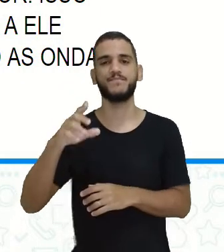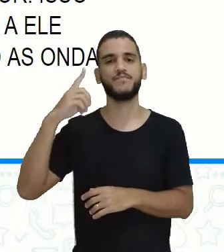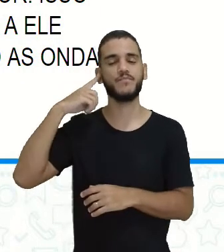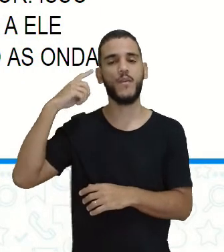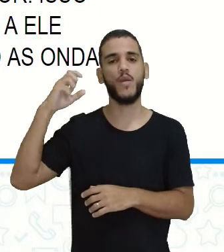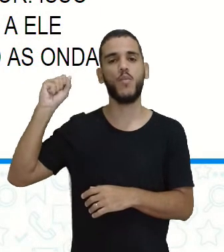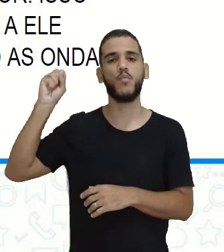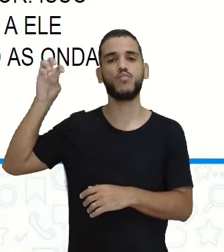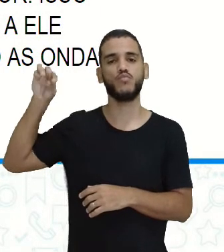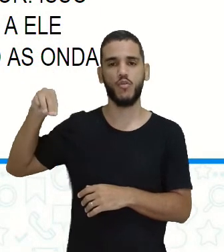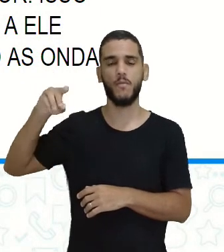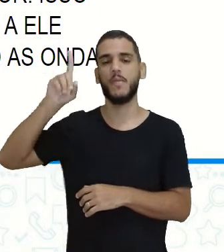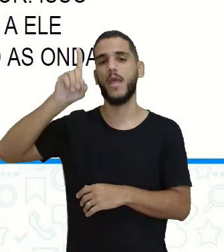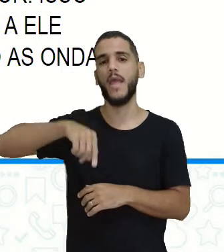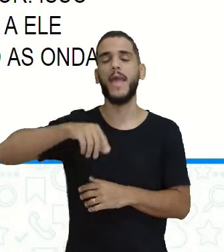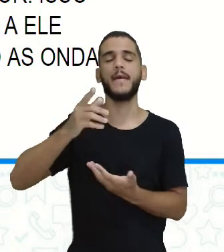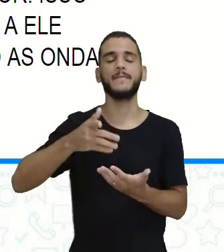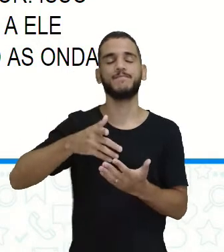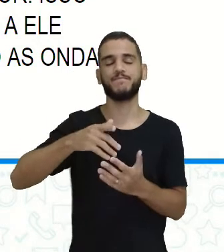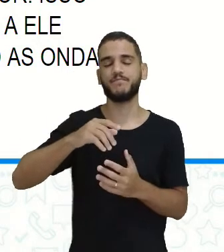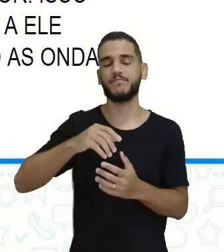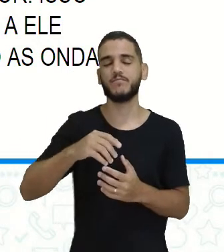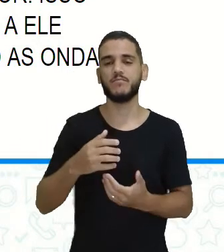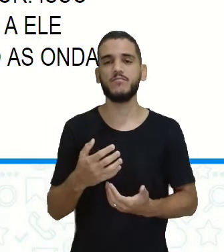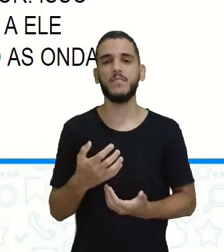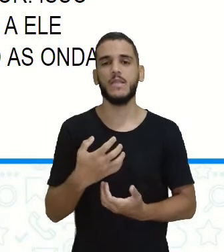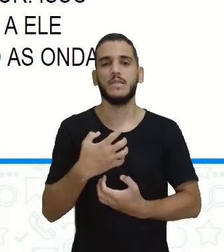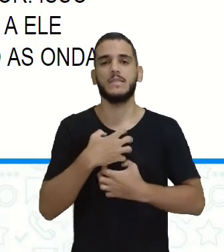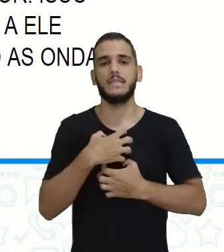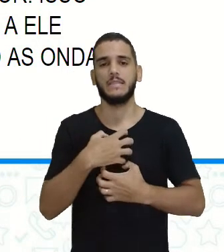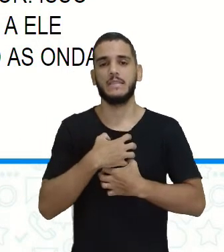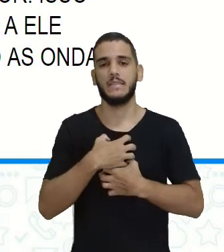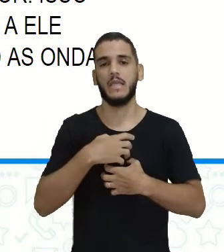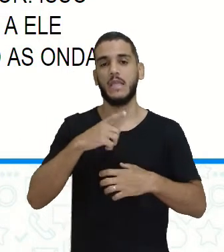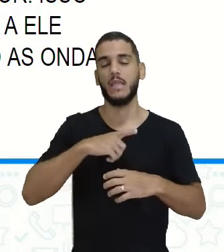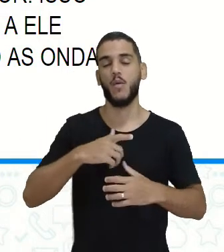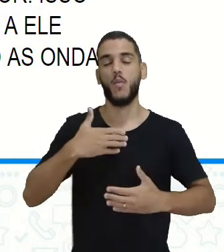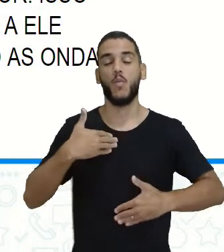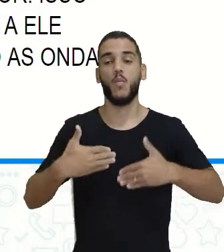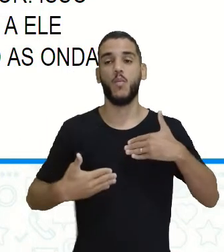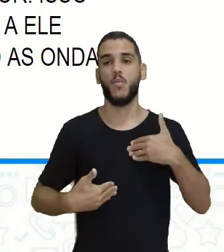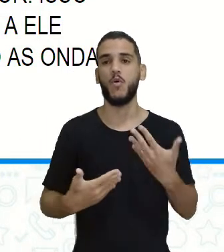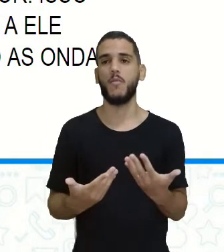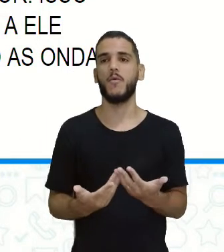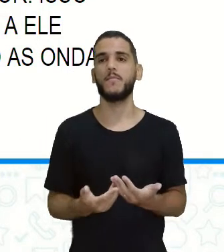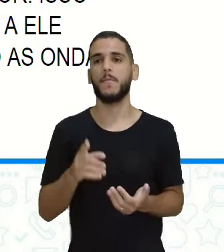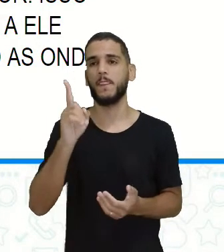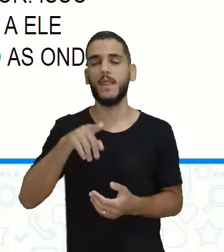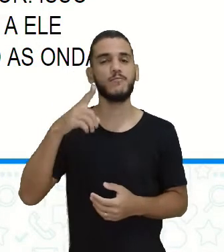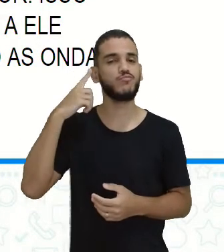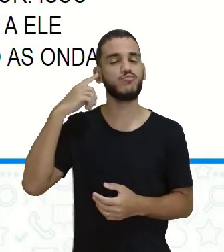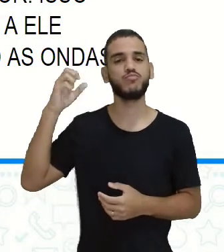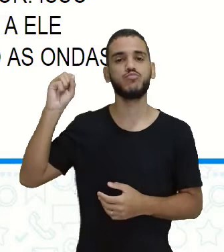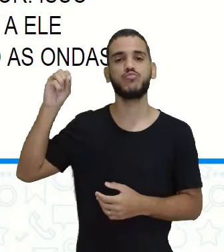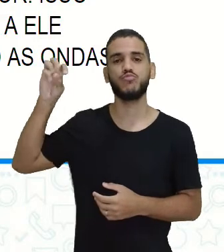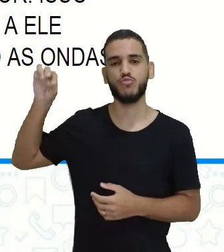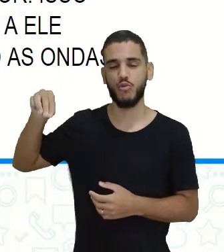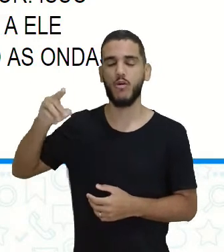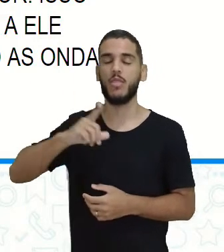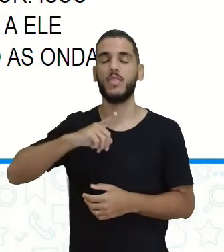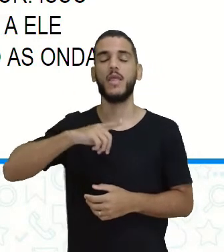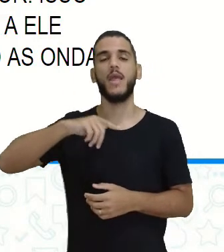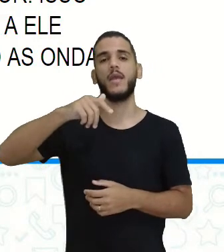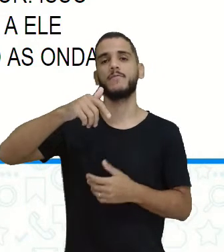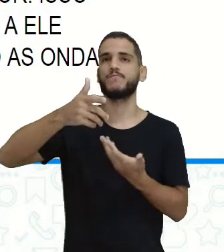são ondas sonoras produzidas por vibrações de um corpo. Então, esse som, ele se propaga no ar,